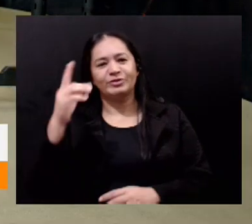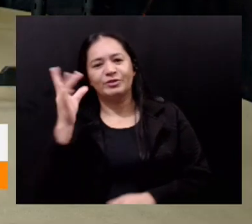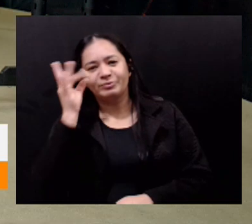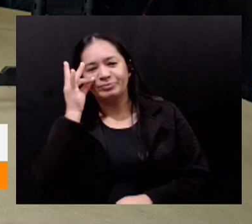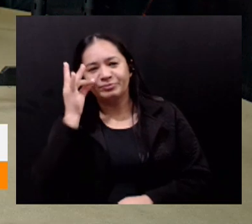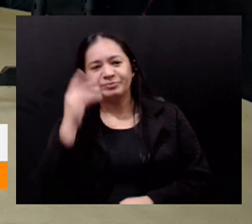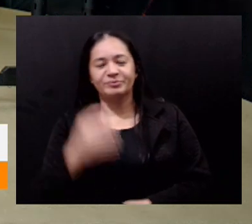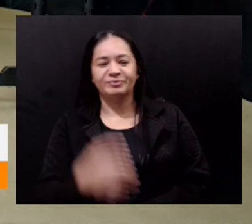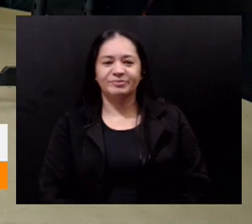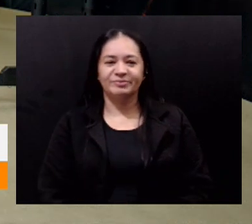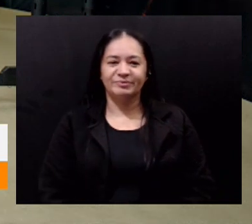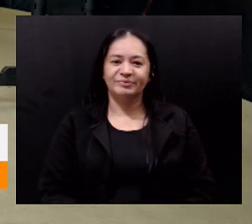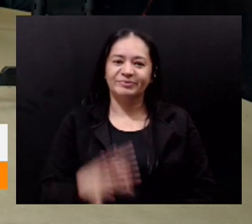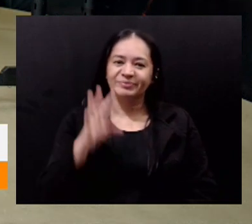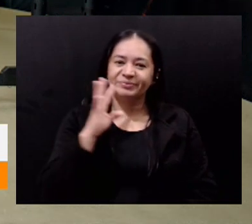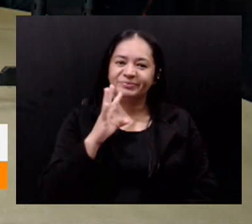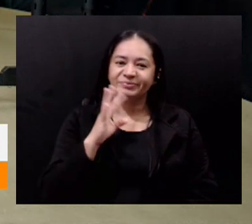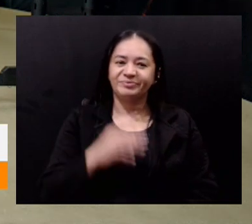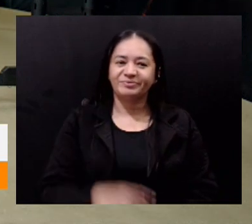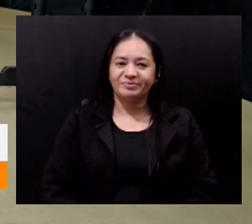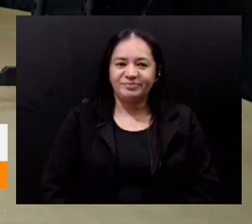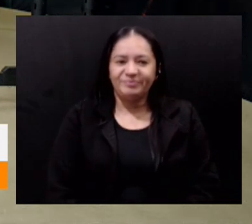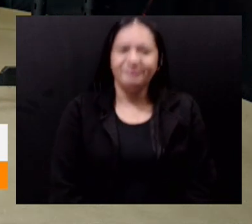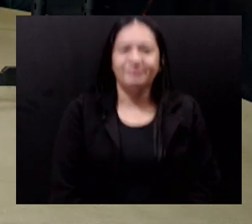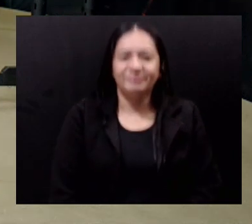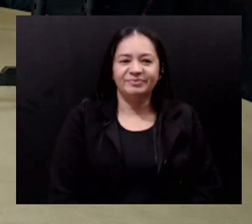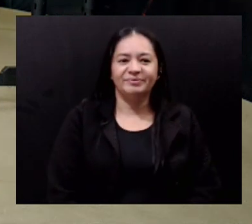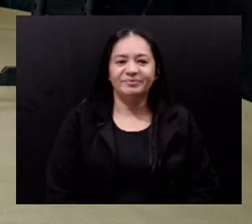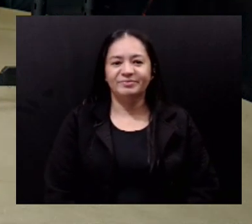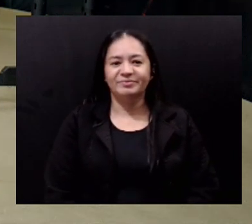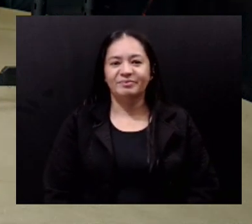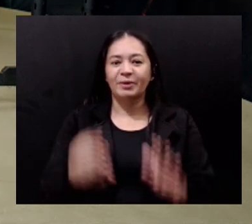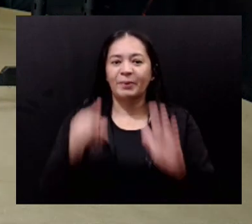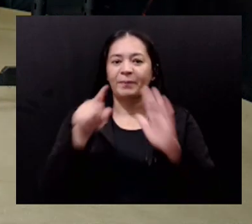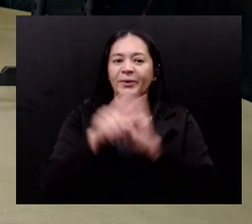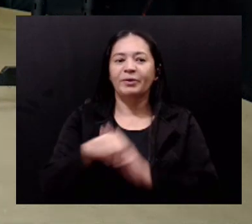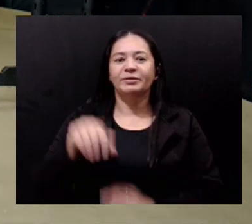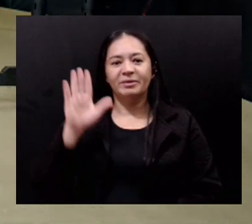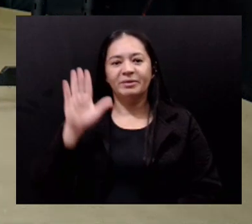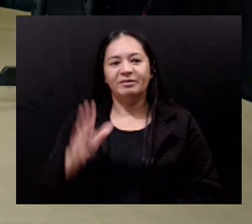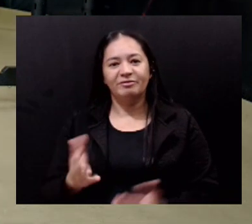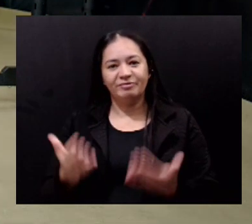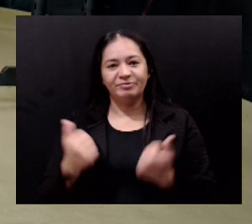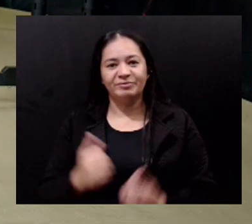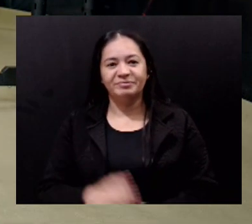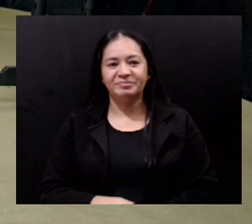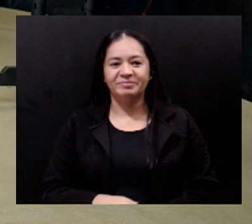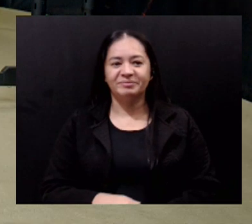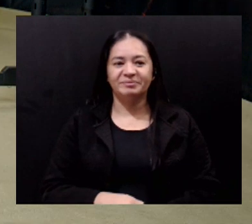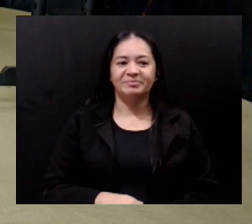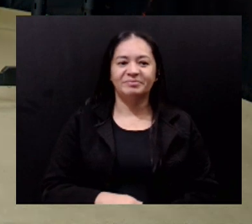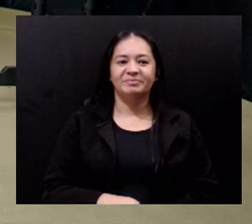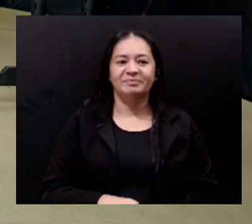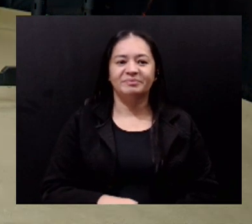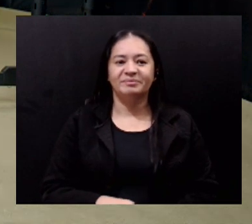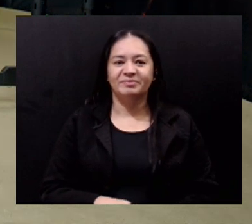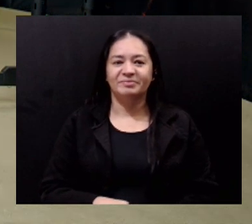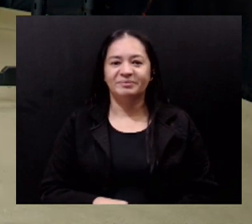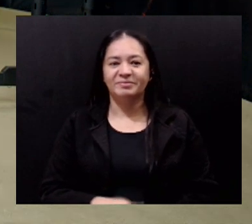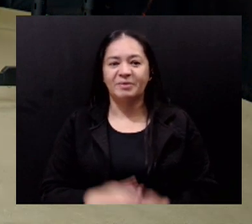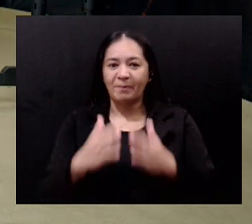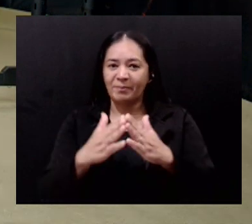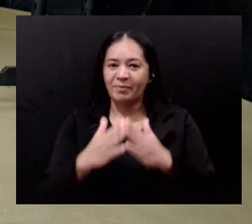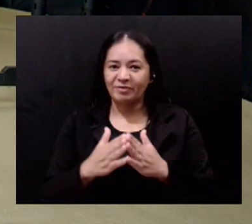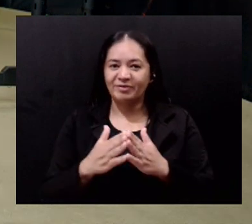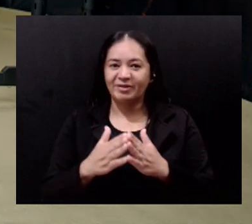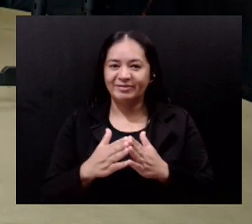legal. 8h39. Mais perguntas pra gente? Vamos lá, então. Pode colocar na tela, produção, por favor, o Lucas do Taquaral. É